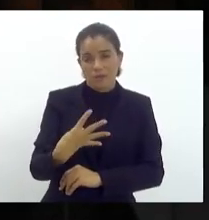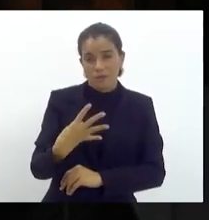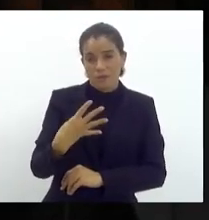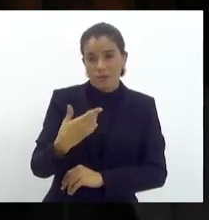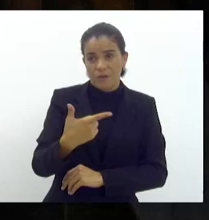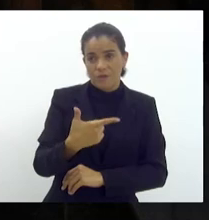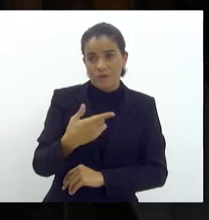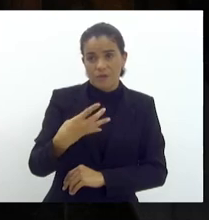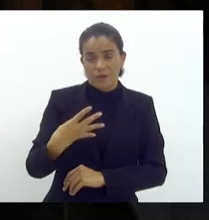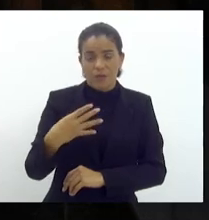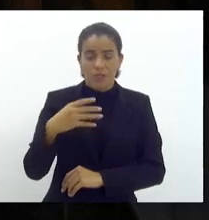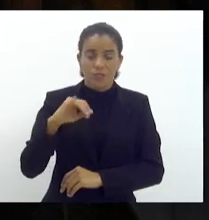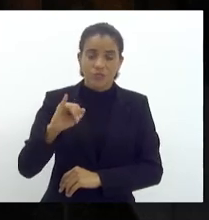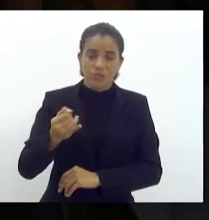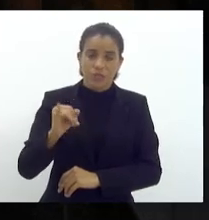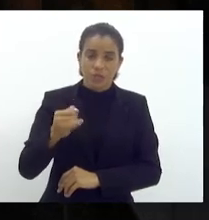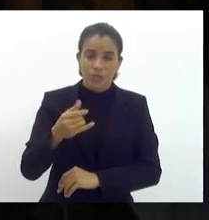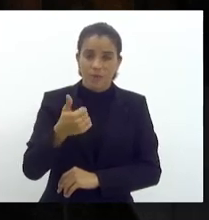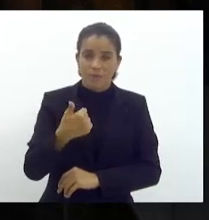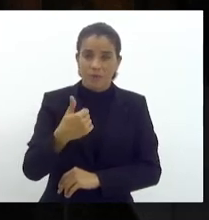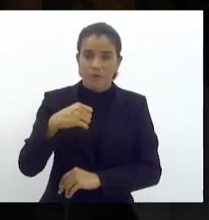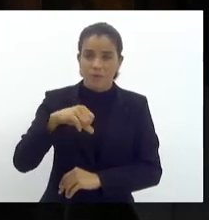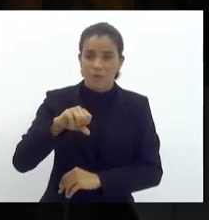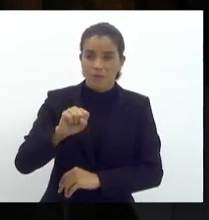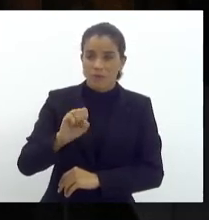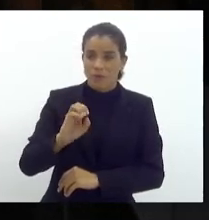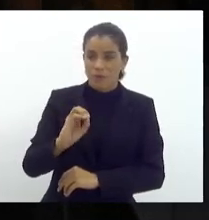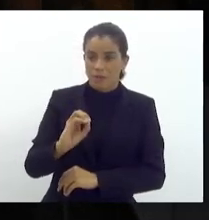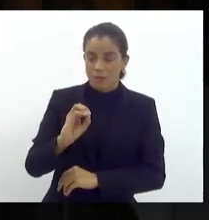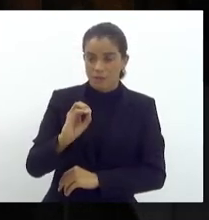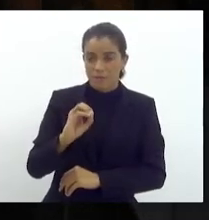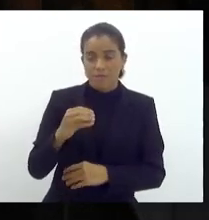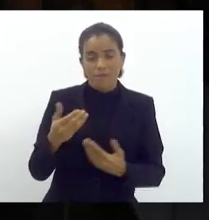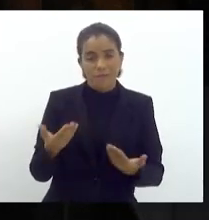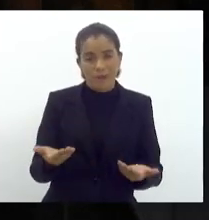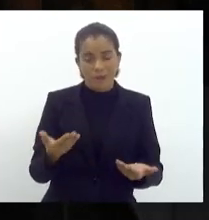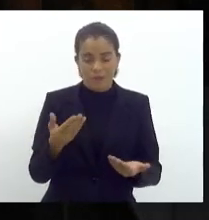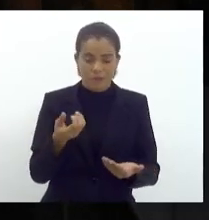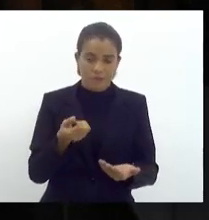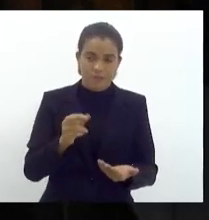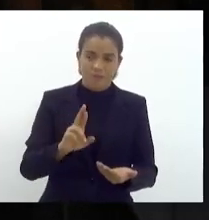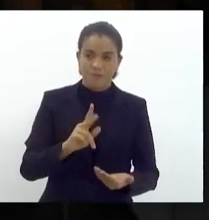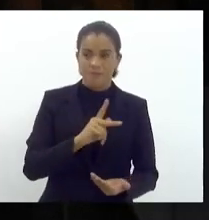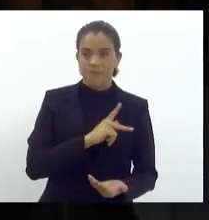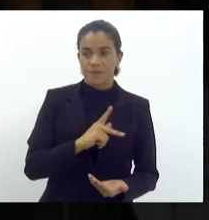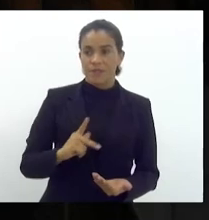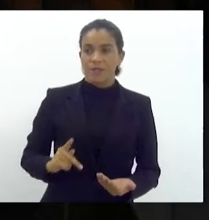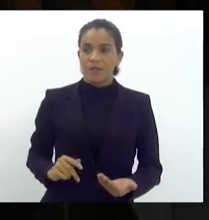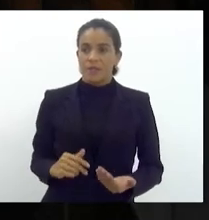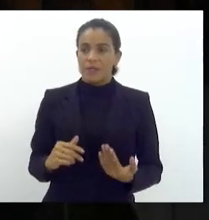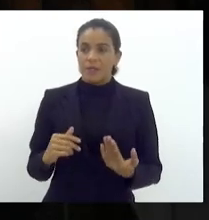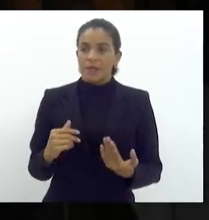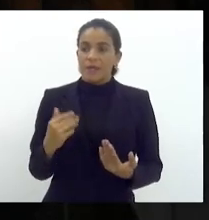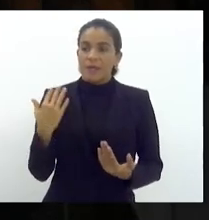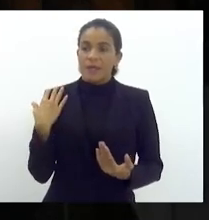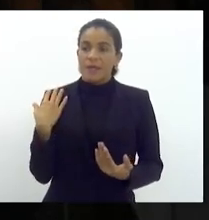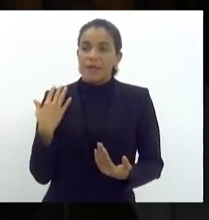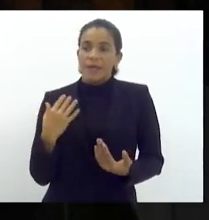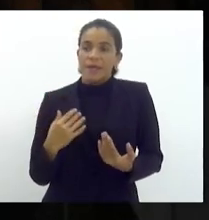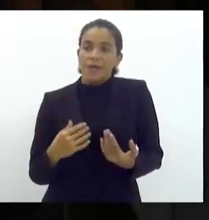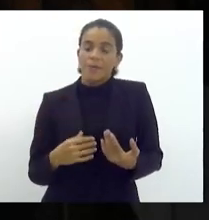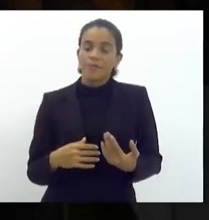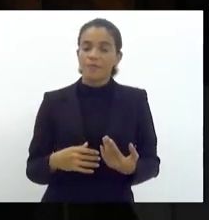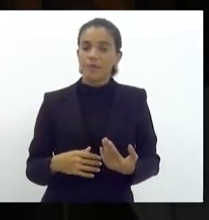24 de janeiro de 1980 Então o senhor presidente eu aqui cumprir dentro